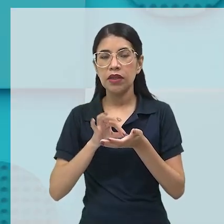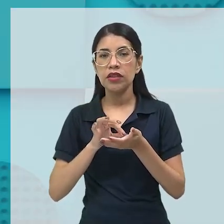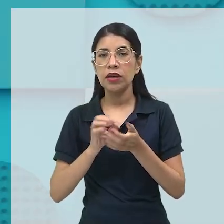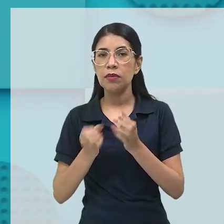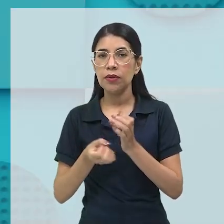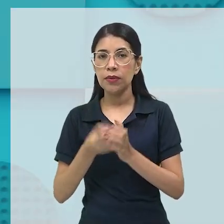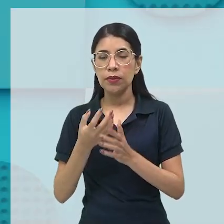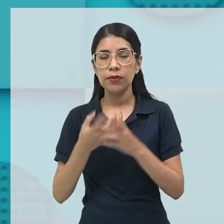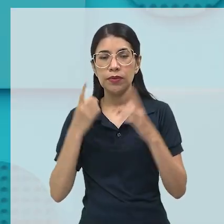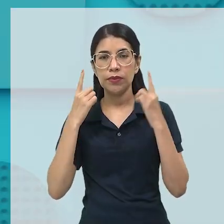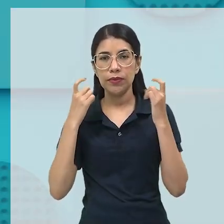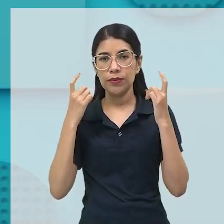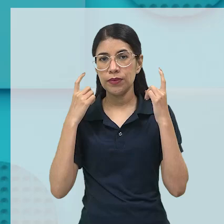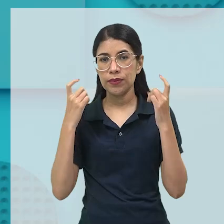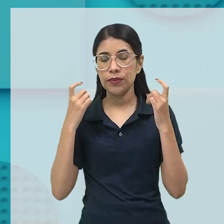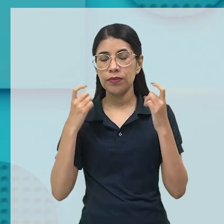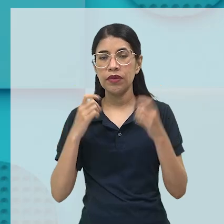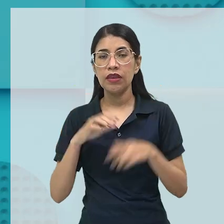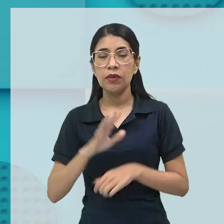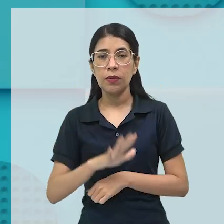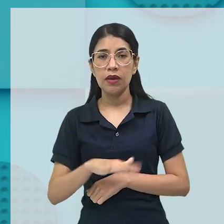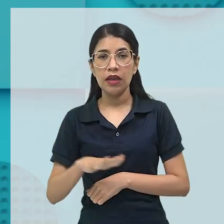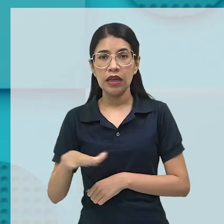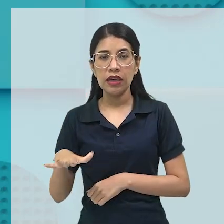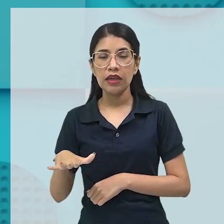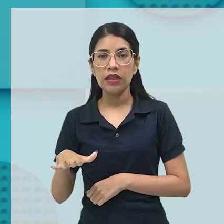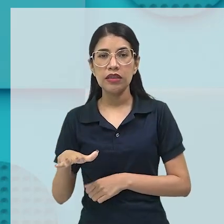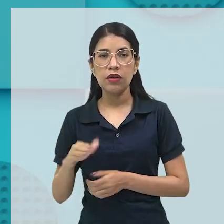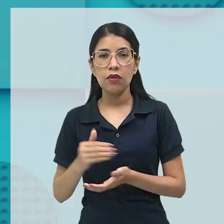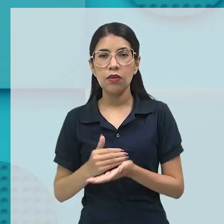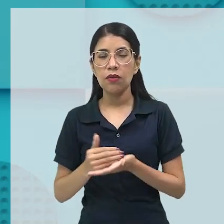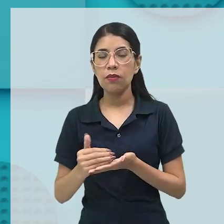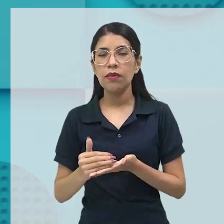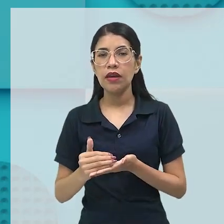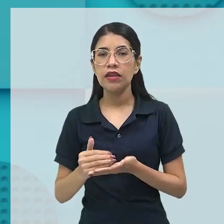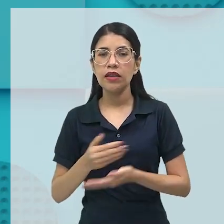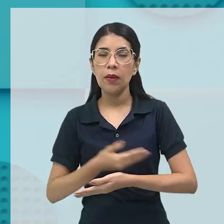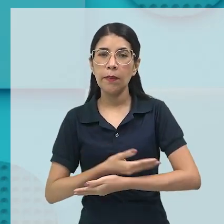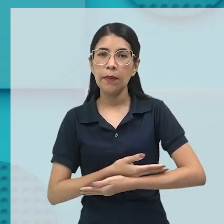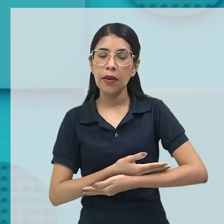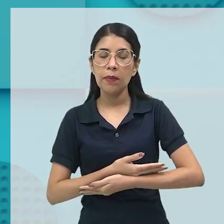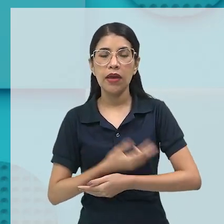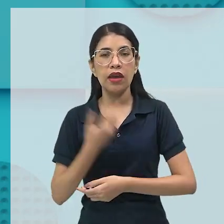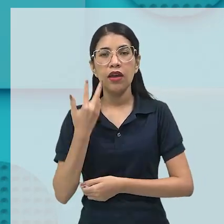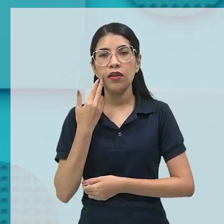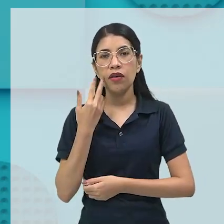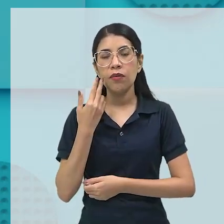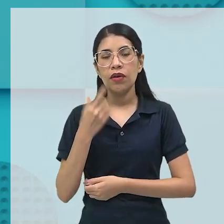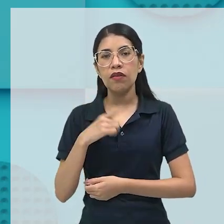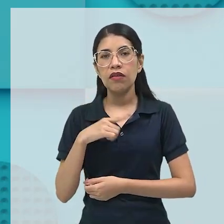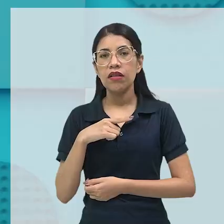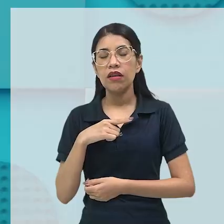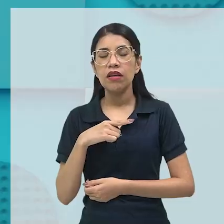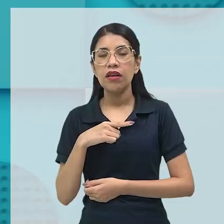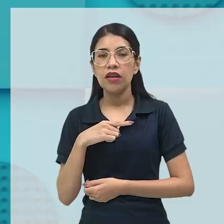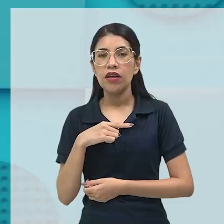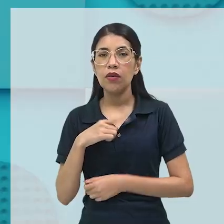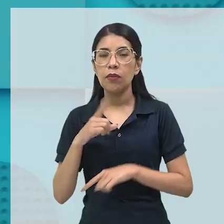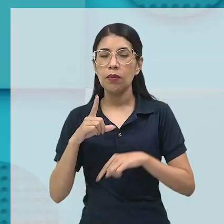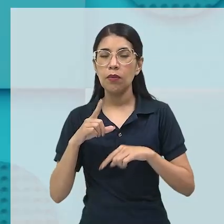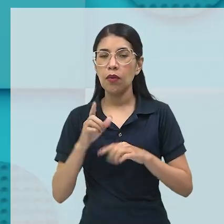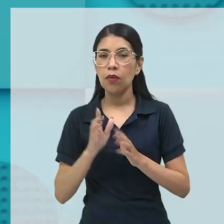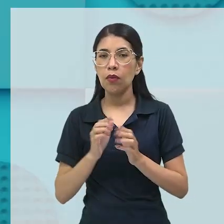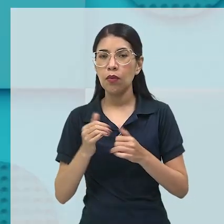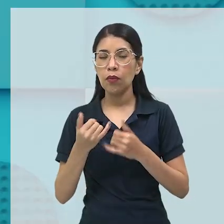o som. Interessante que a criança, lá na sua primeira infância, quando é bebê, ainda é comum, né, eles utilizarem